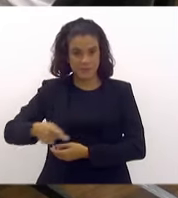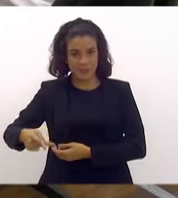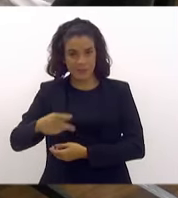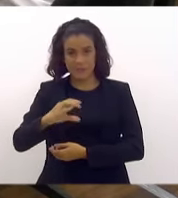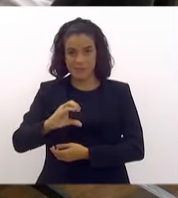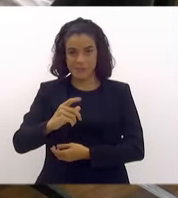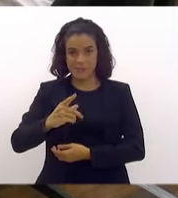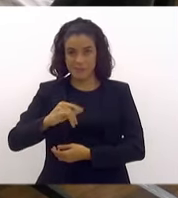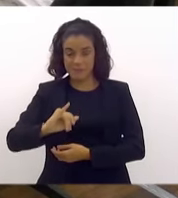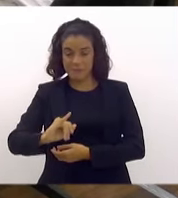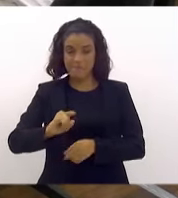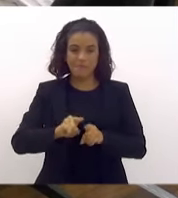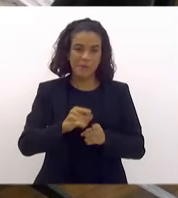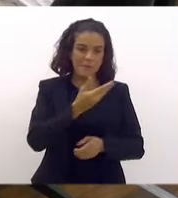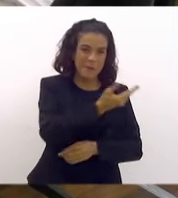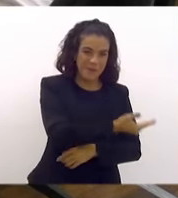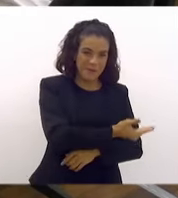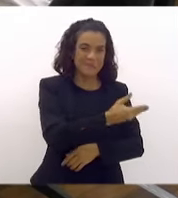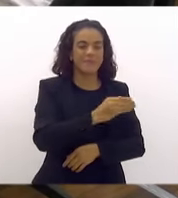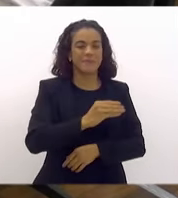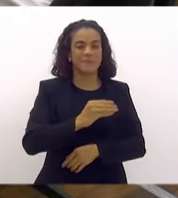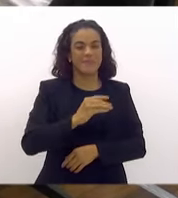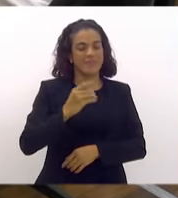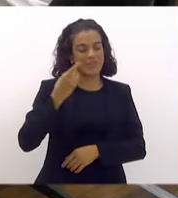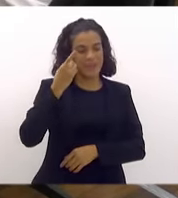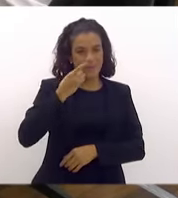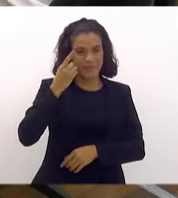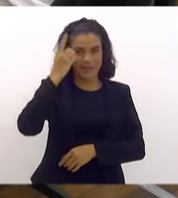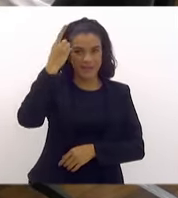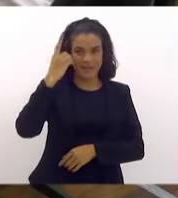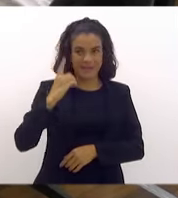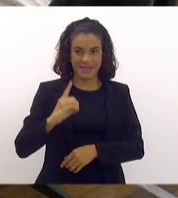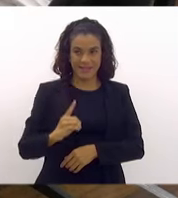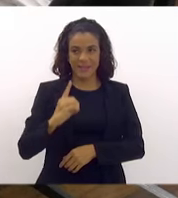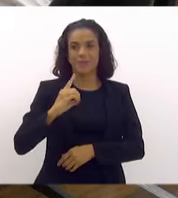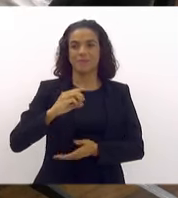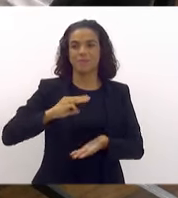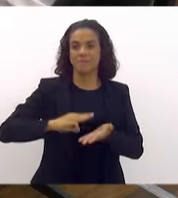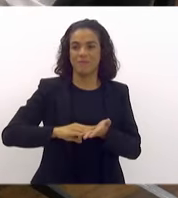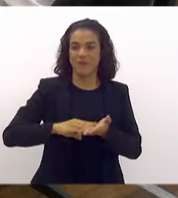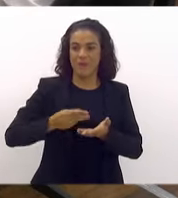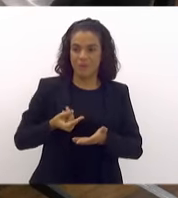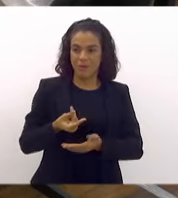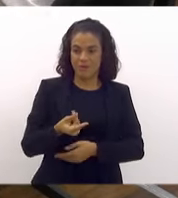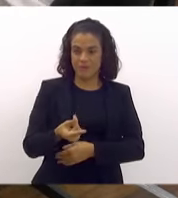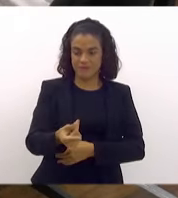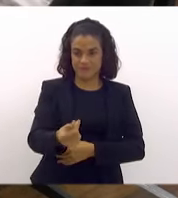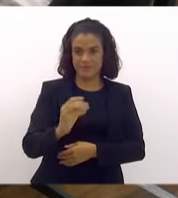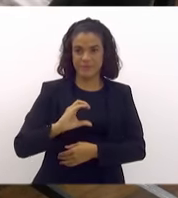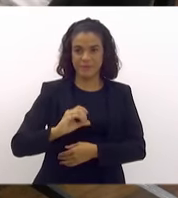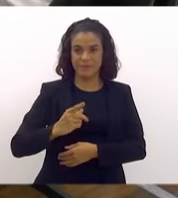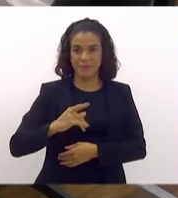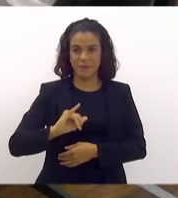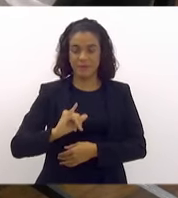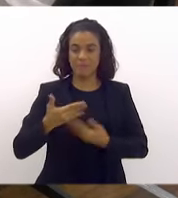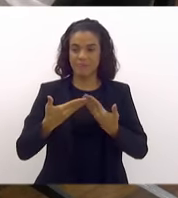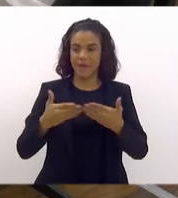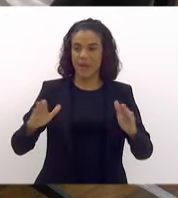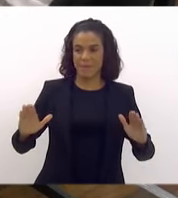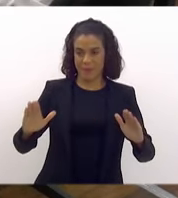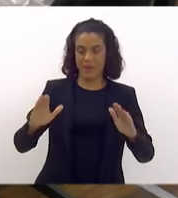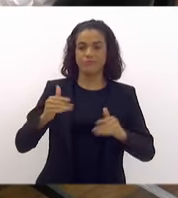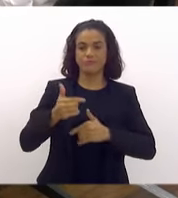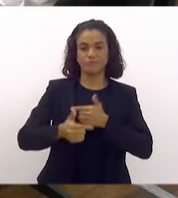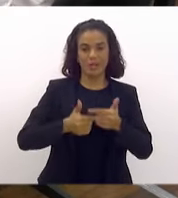CPI e também da deputada Dani balb membro efetivo D SS CPI dou por abertos